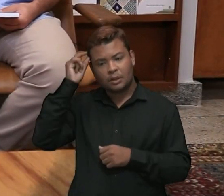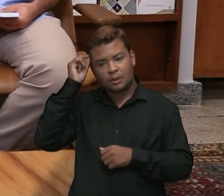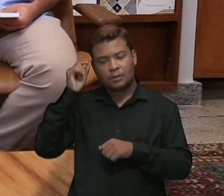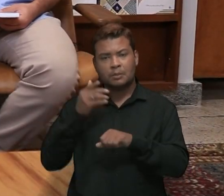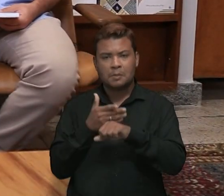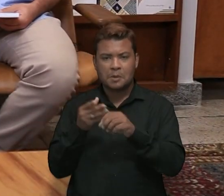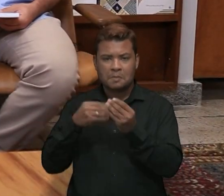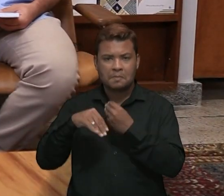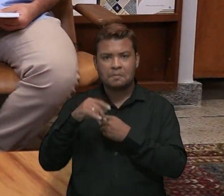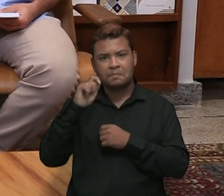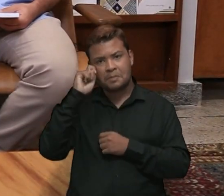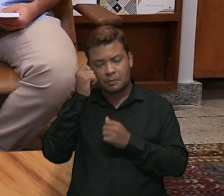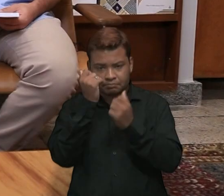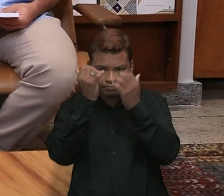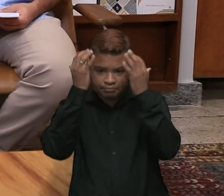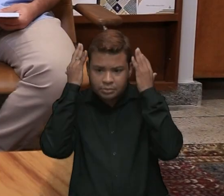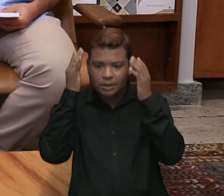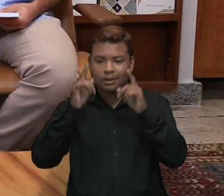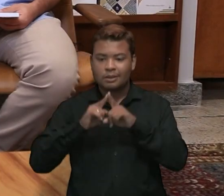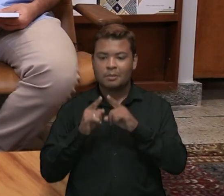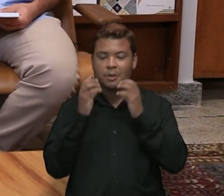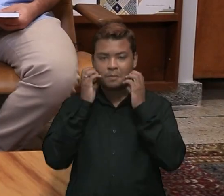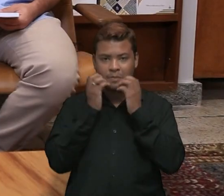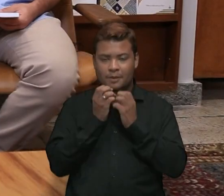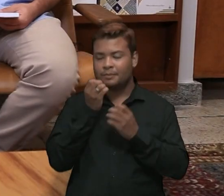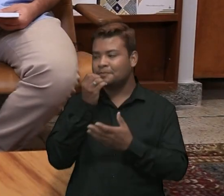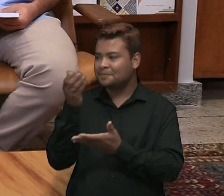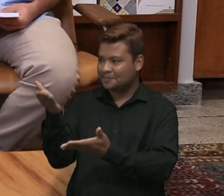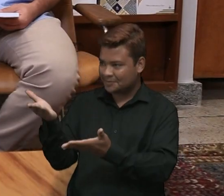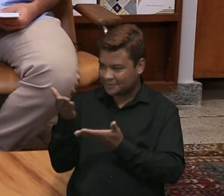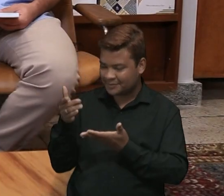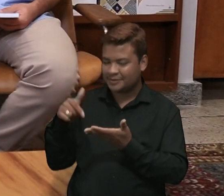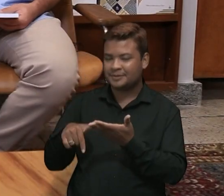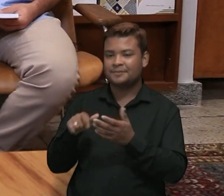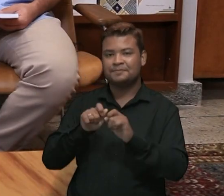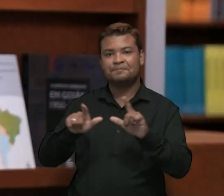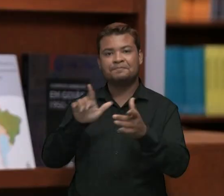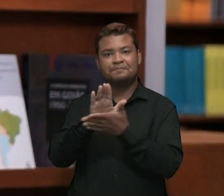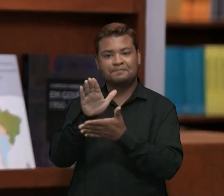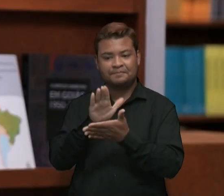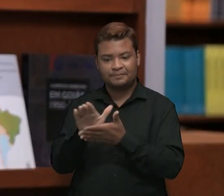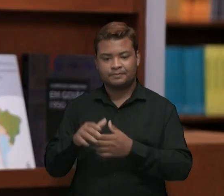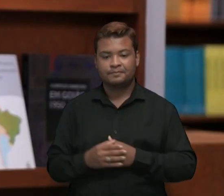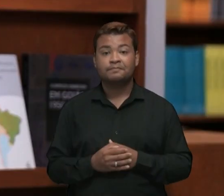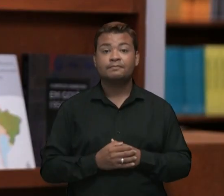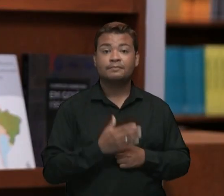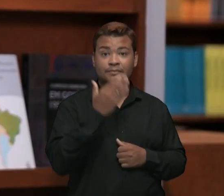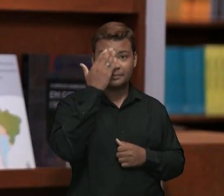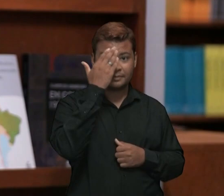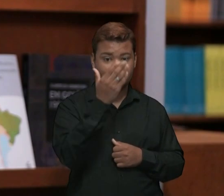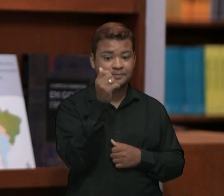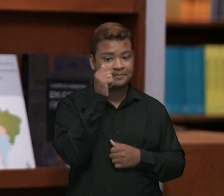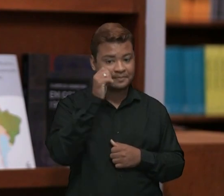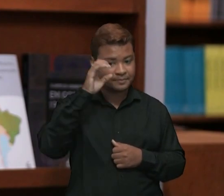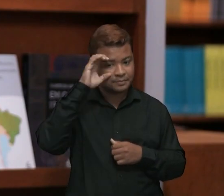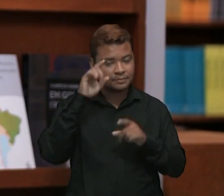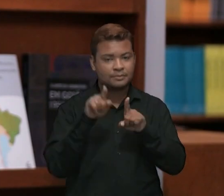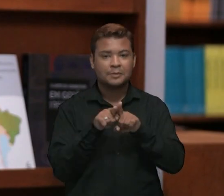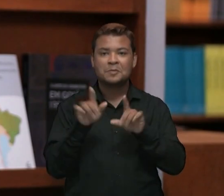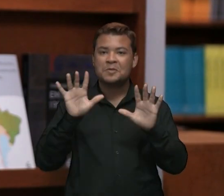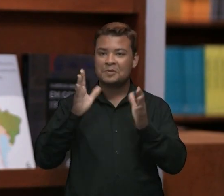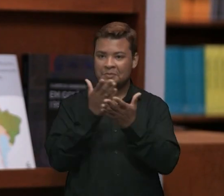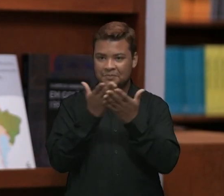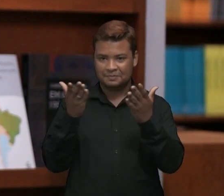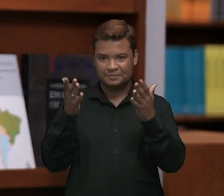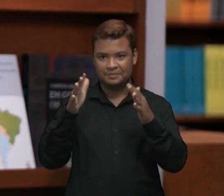grisalhos curtos e barba. Tudo bem? Seja bem-vindo aqui ao nosso quadro Publicações. Obrigado, Ana Clelma. Olá a todos e todas.